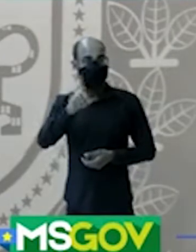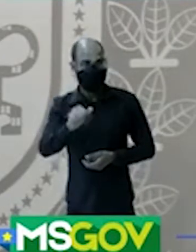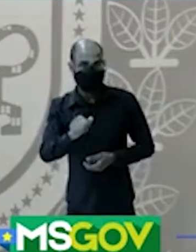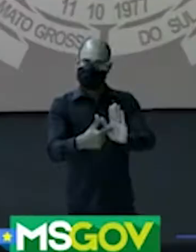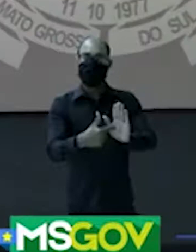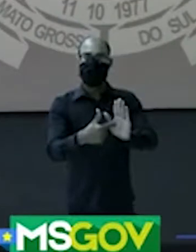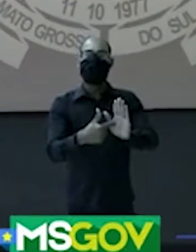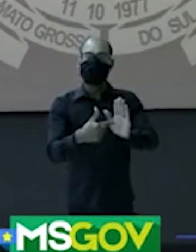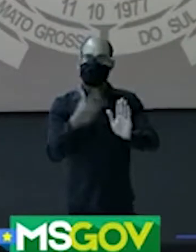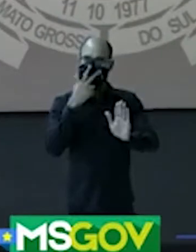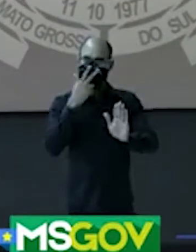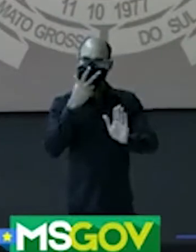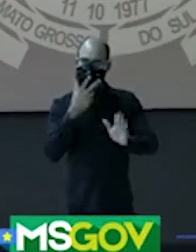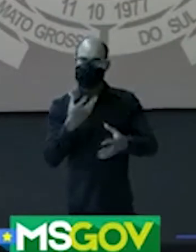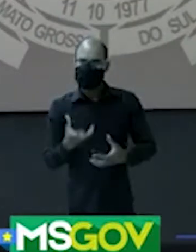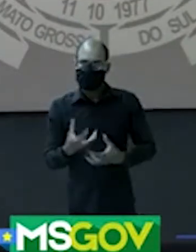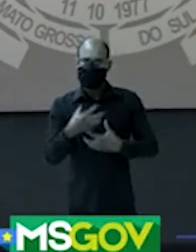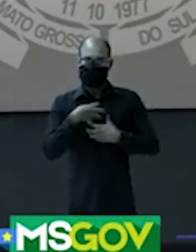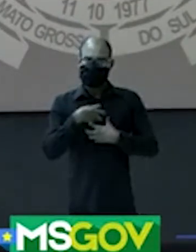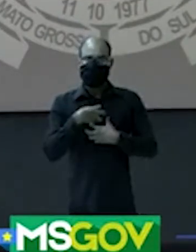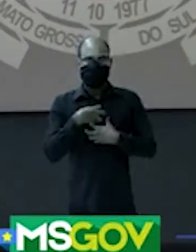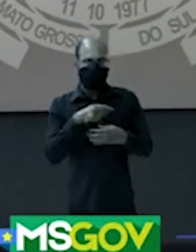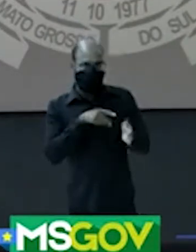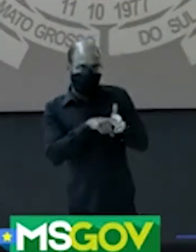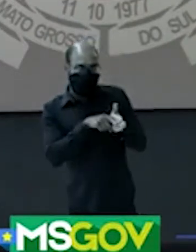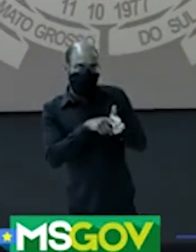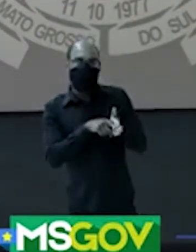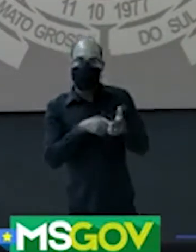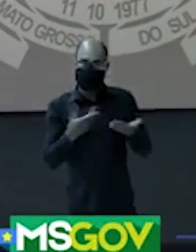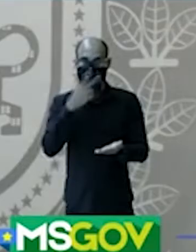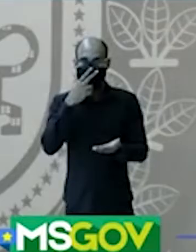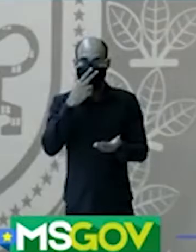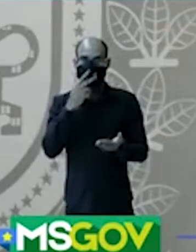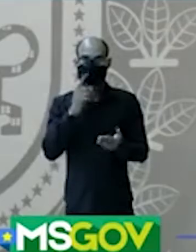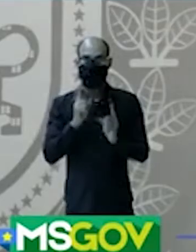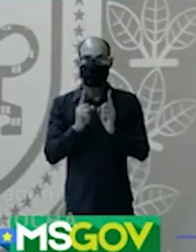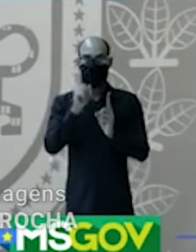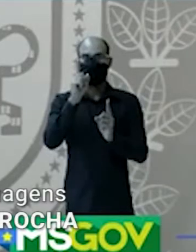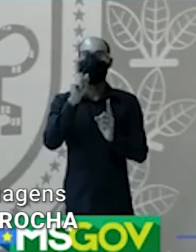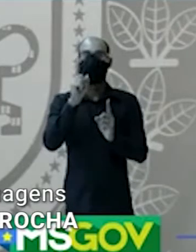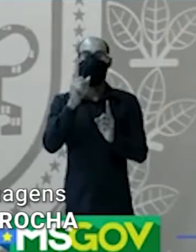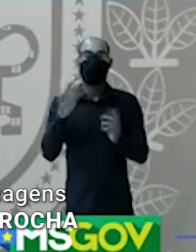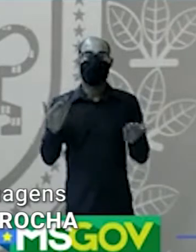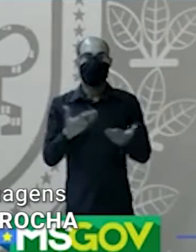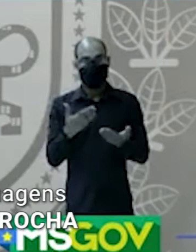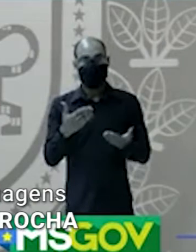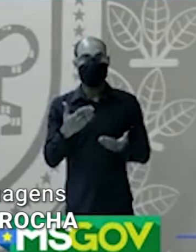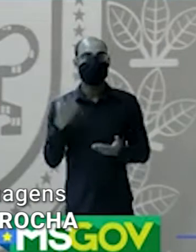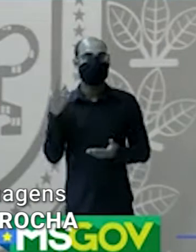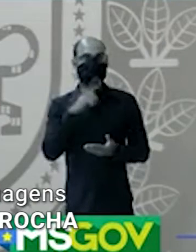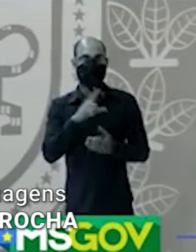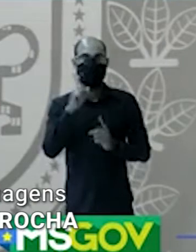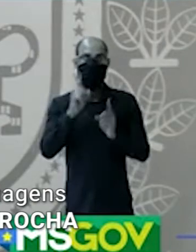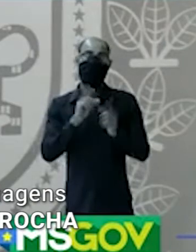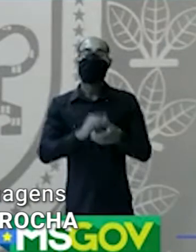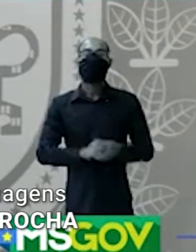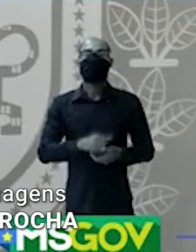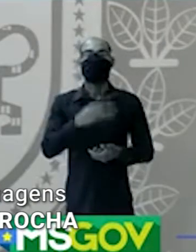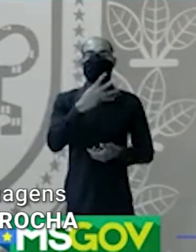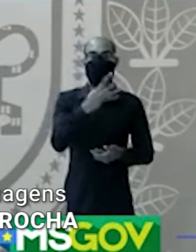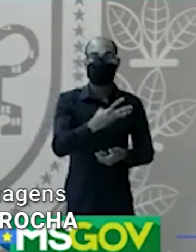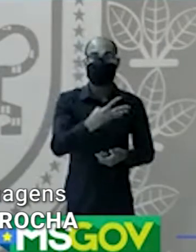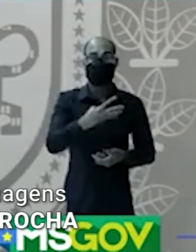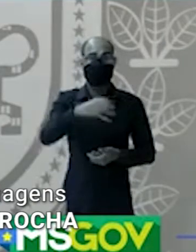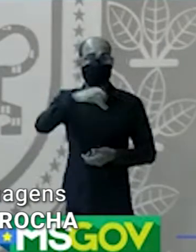hoje Rio Brilhante pelo segundo dia consecutivo a quantidade de pessoas internadas está abaixo de 500